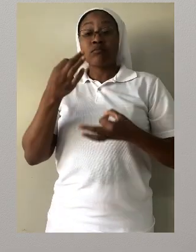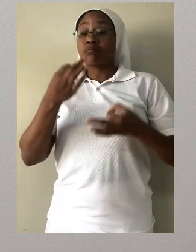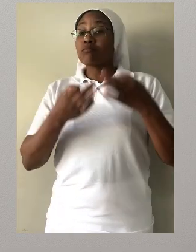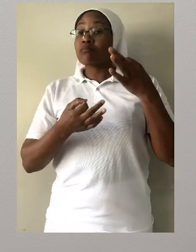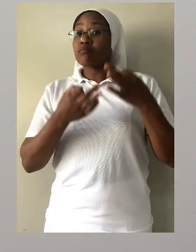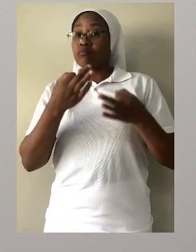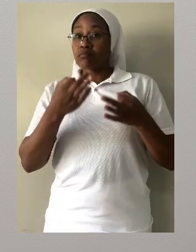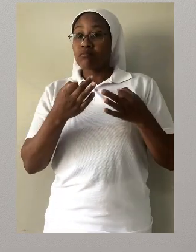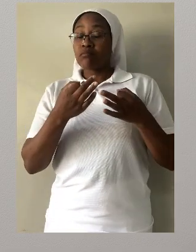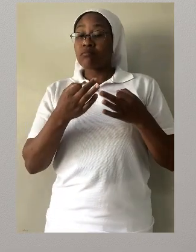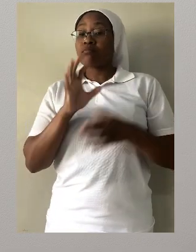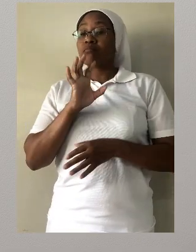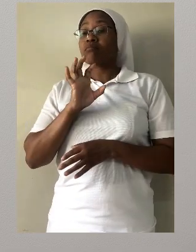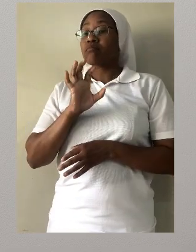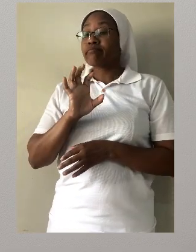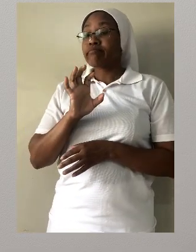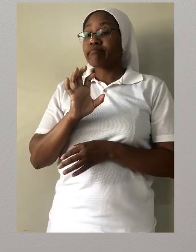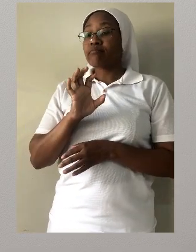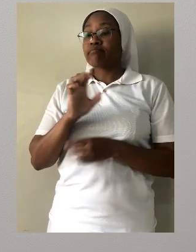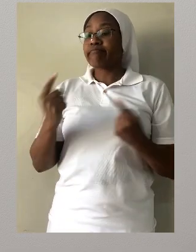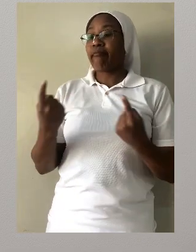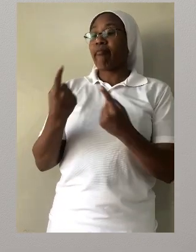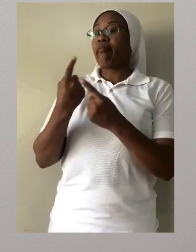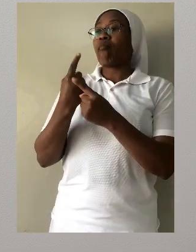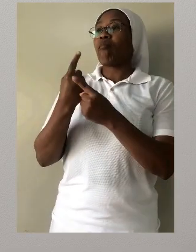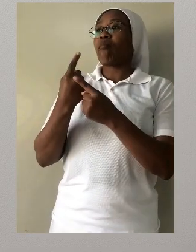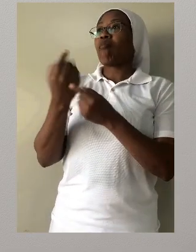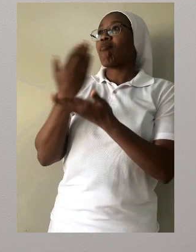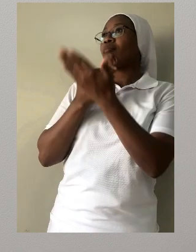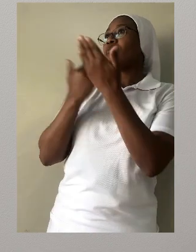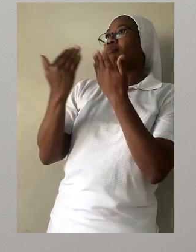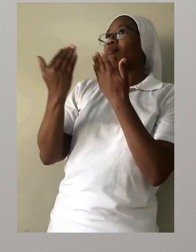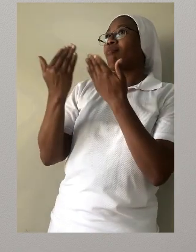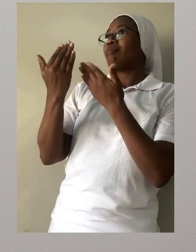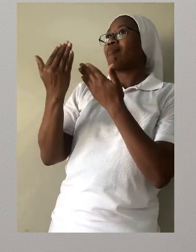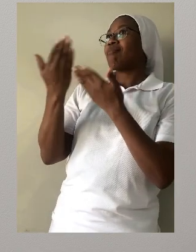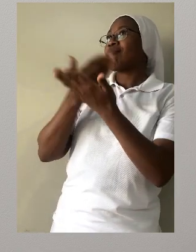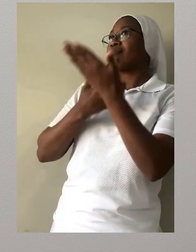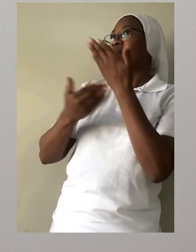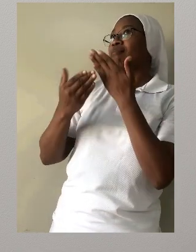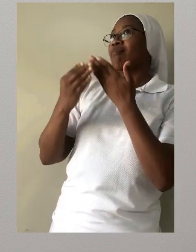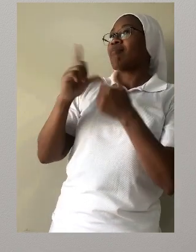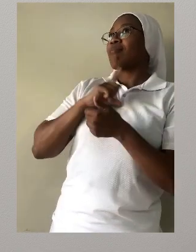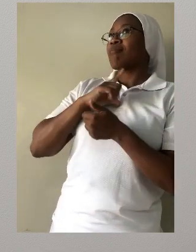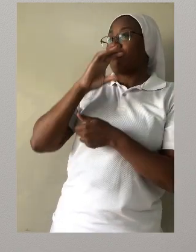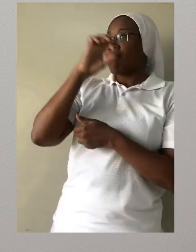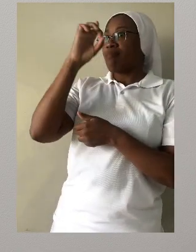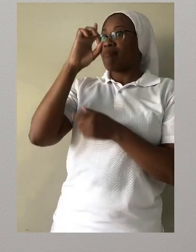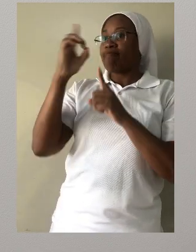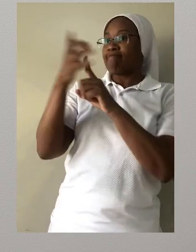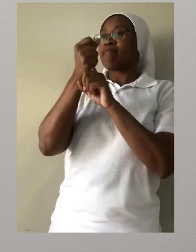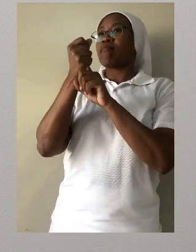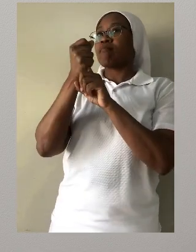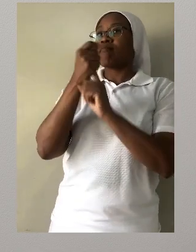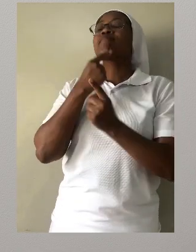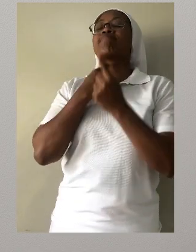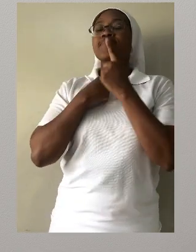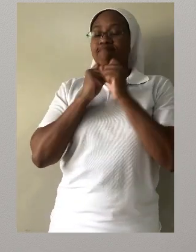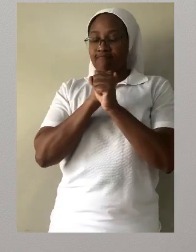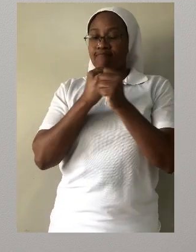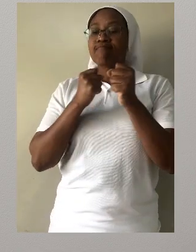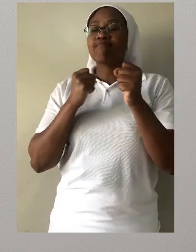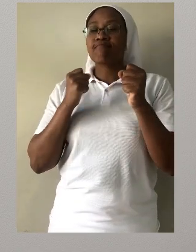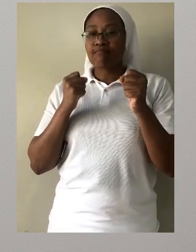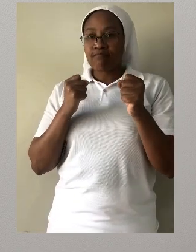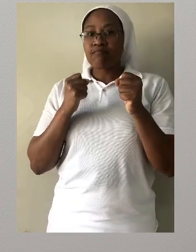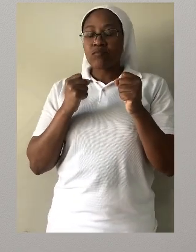sido justificado por uma atitude de troca com Deus. O desejo de ter Deus nas mãos é muito